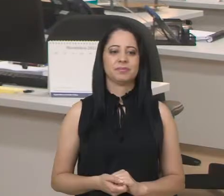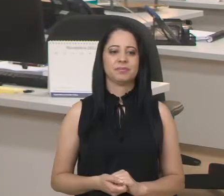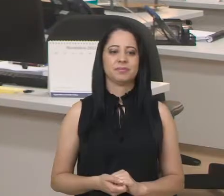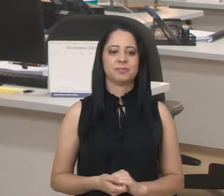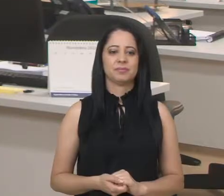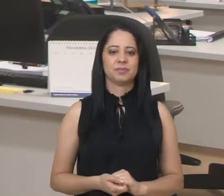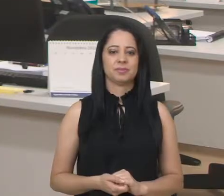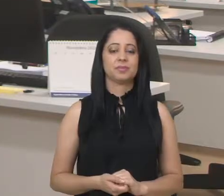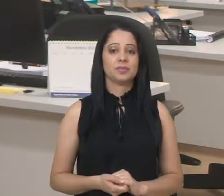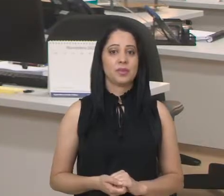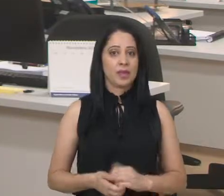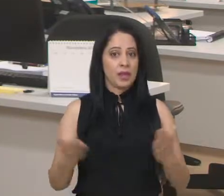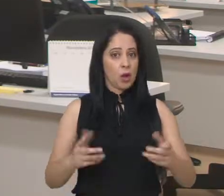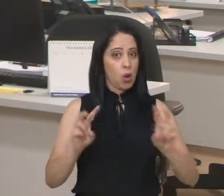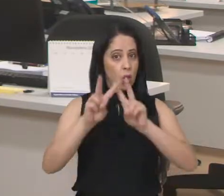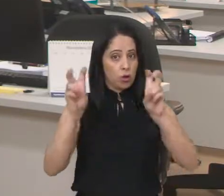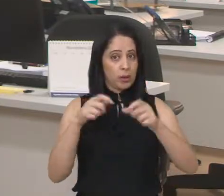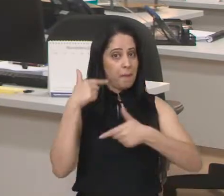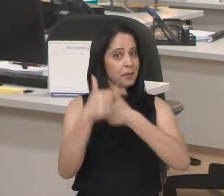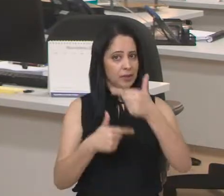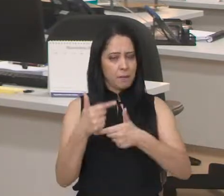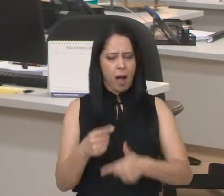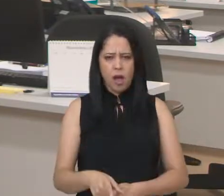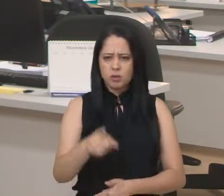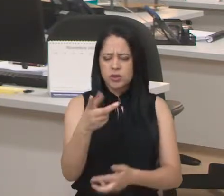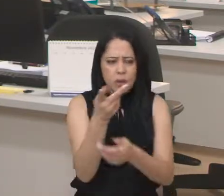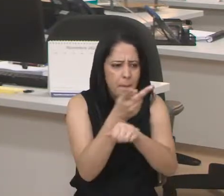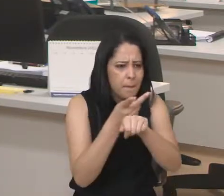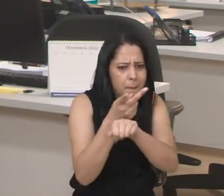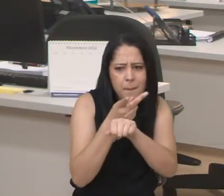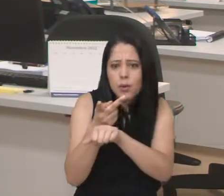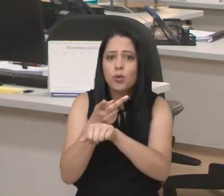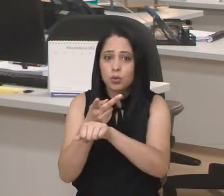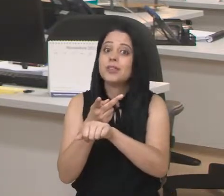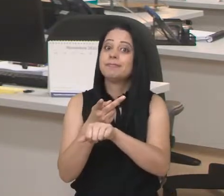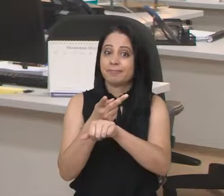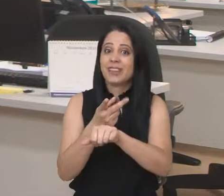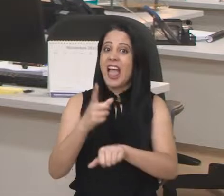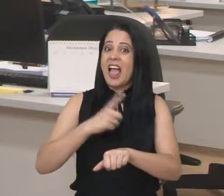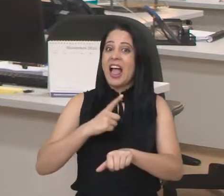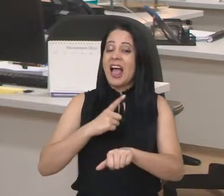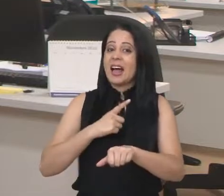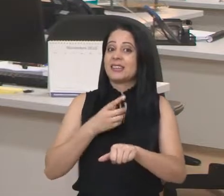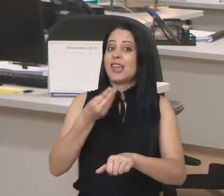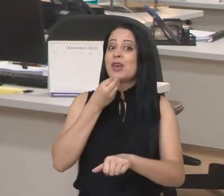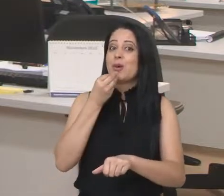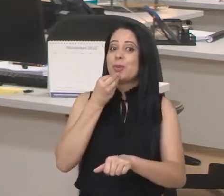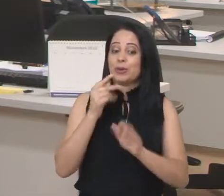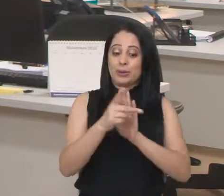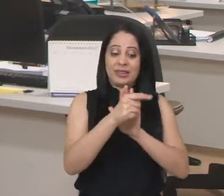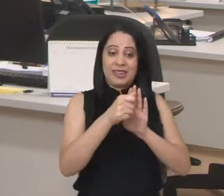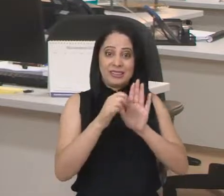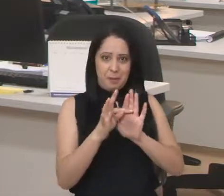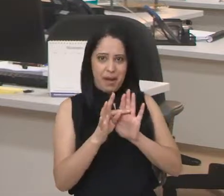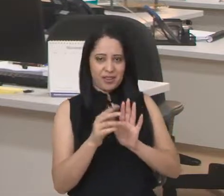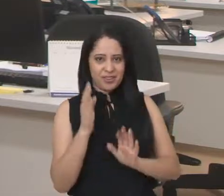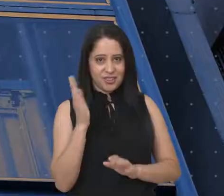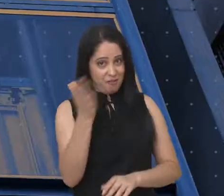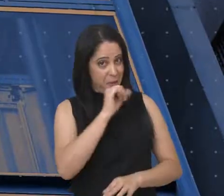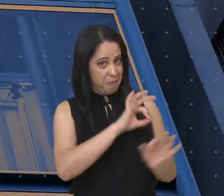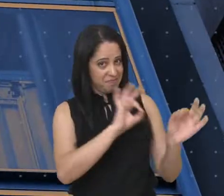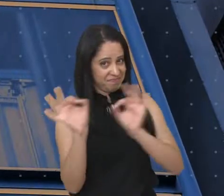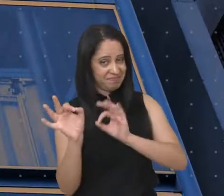E agora vamos falar de emprego. Se você está procurando um trabalho, pode ser que tenha uma vaga que te interesse no PAT de São José. Dá uma